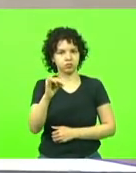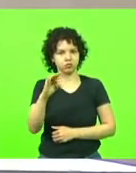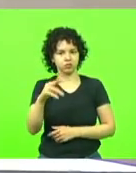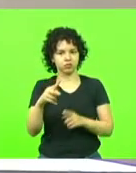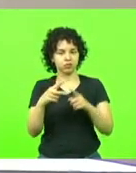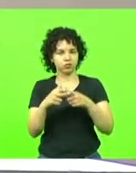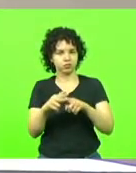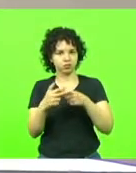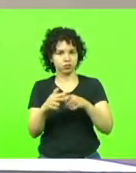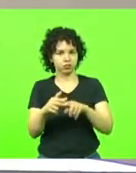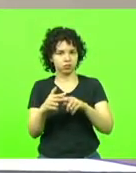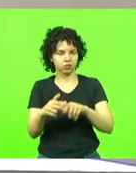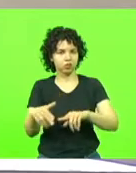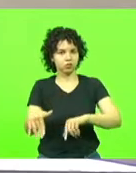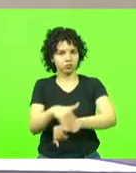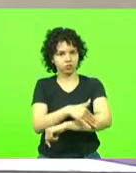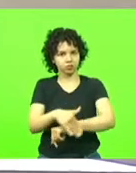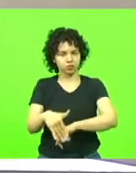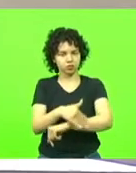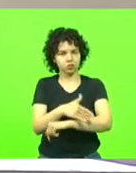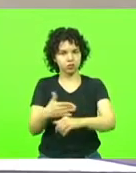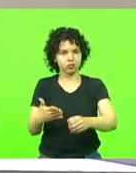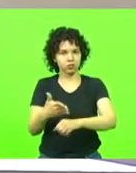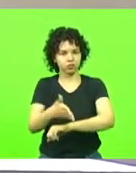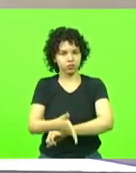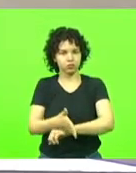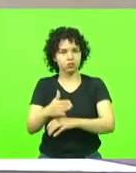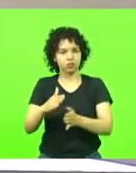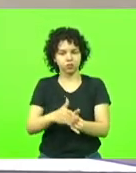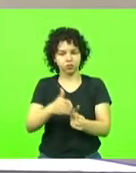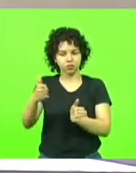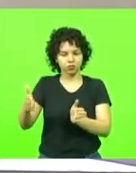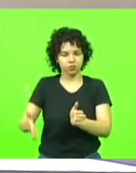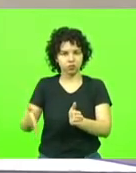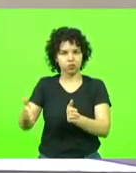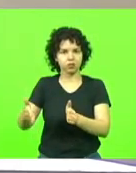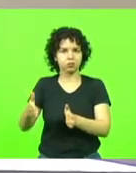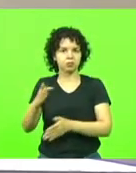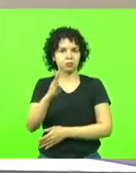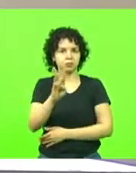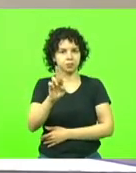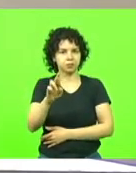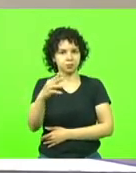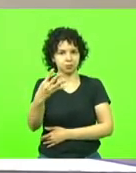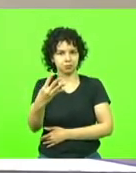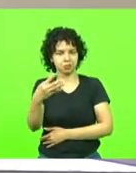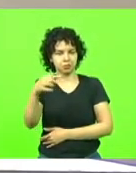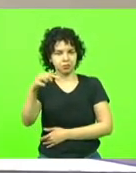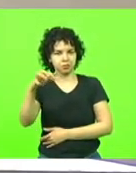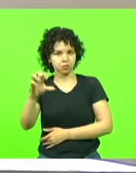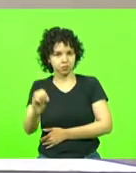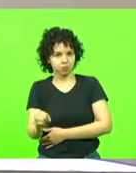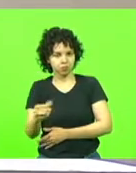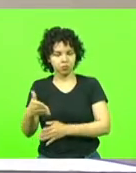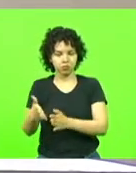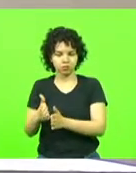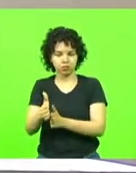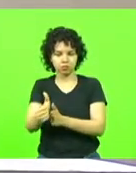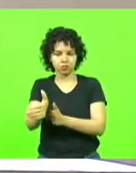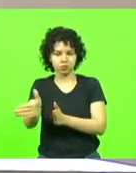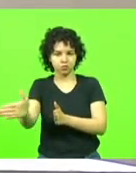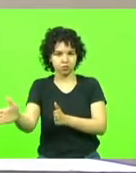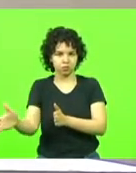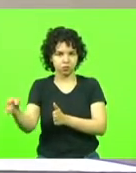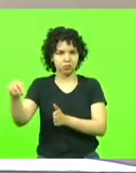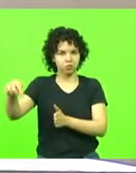do acesso na lateral da BR-470, em especial no acesso ao Instituto Federal